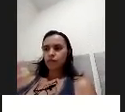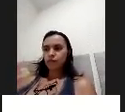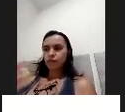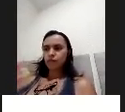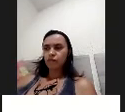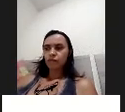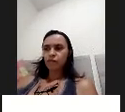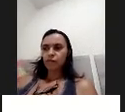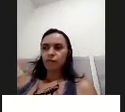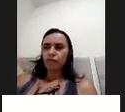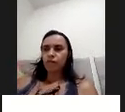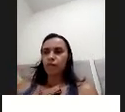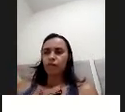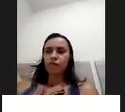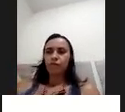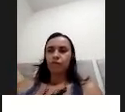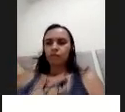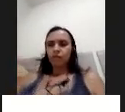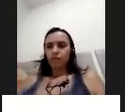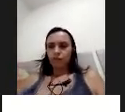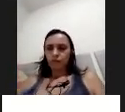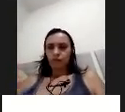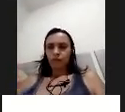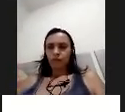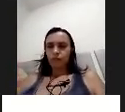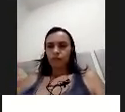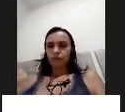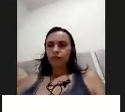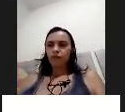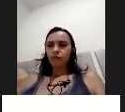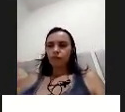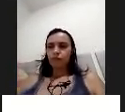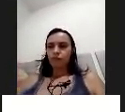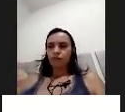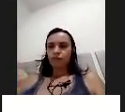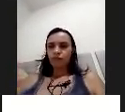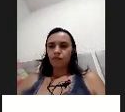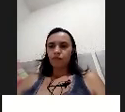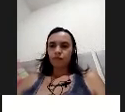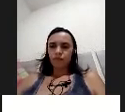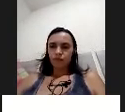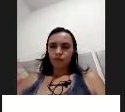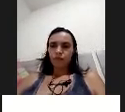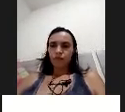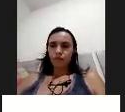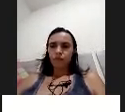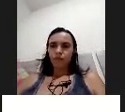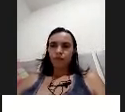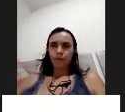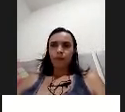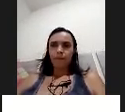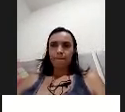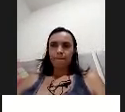que mudar a pessoa de posição, realizar ali uma massagem para ativar a circulação.